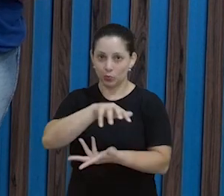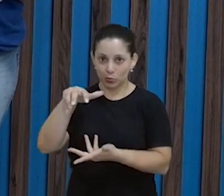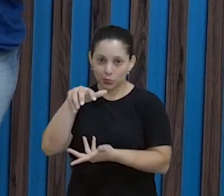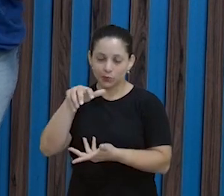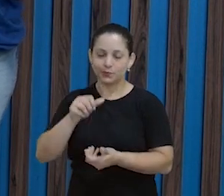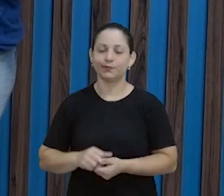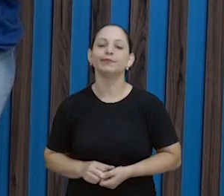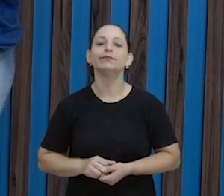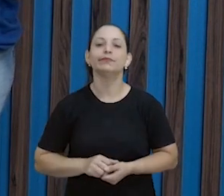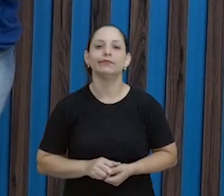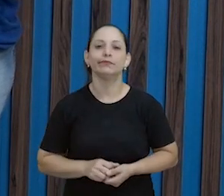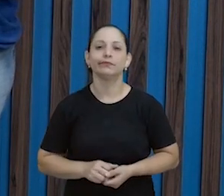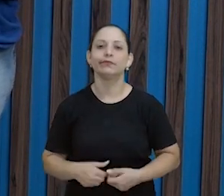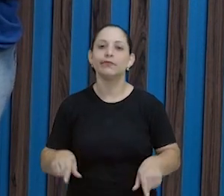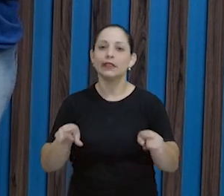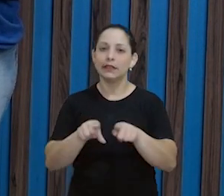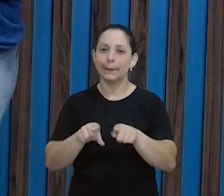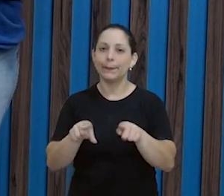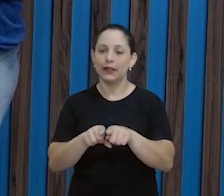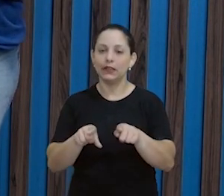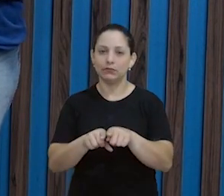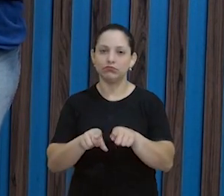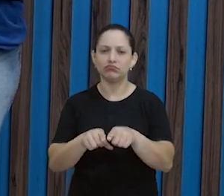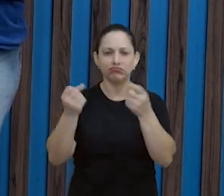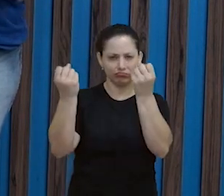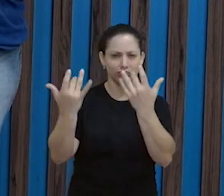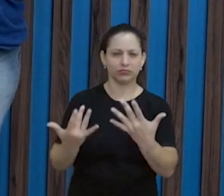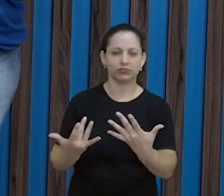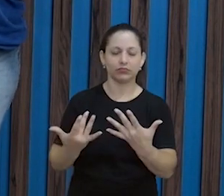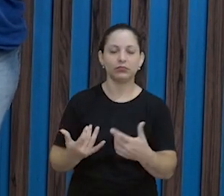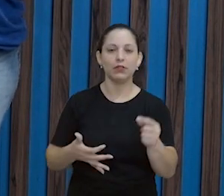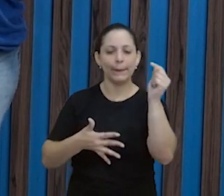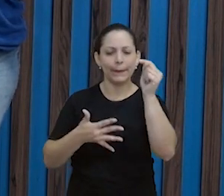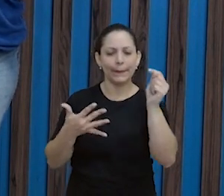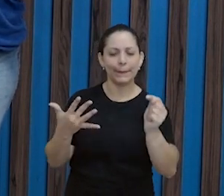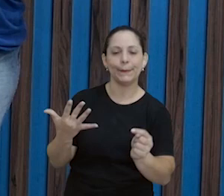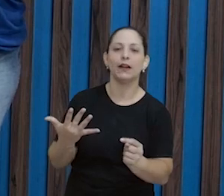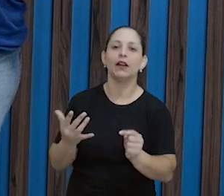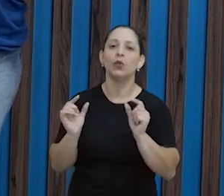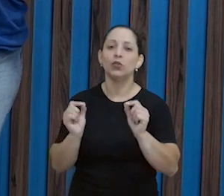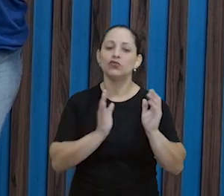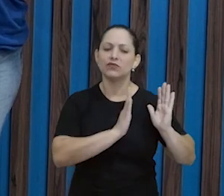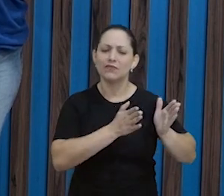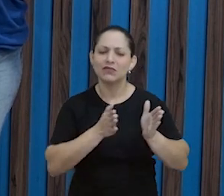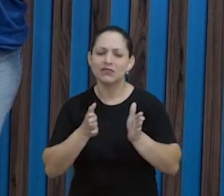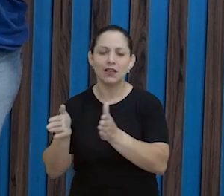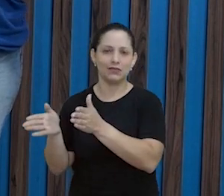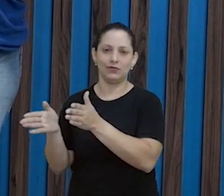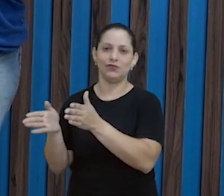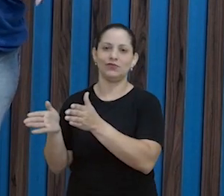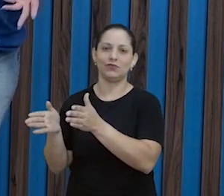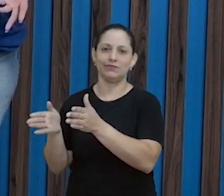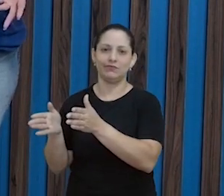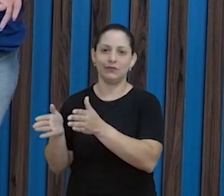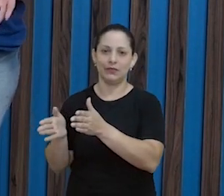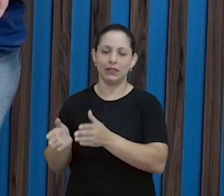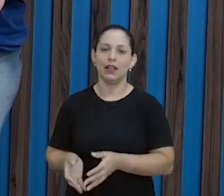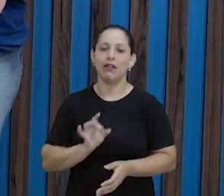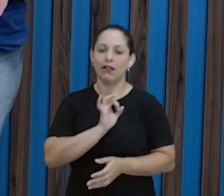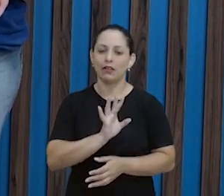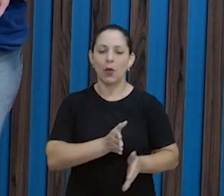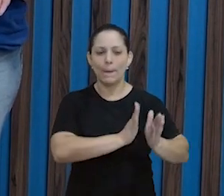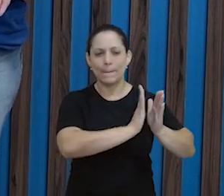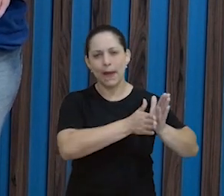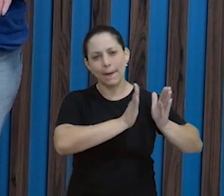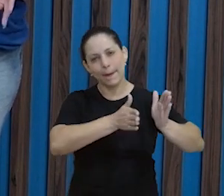efeito estufa e, por consequência, o aquecimento global, né? E todos os processos que vêm em decorrência desse aquecimento